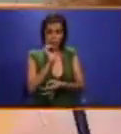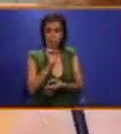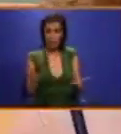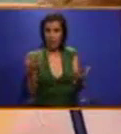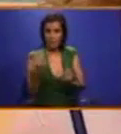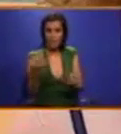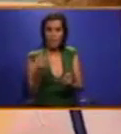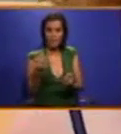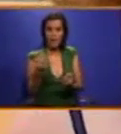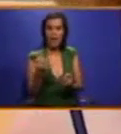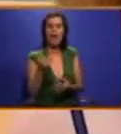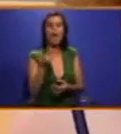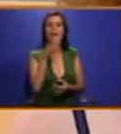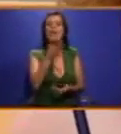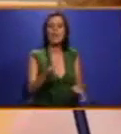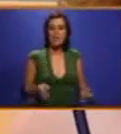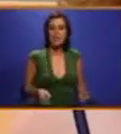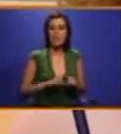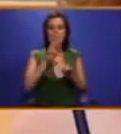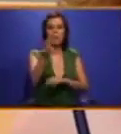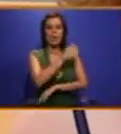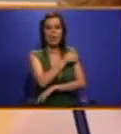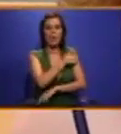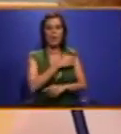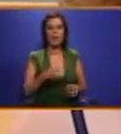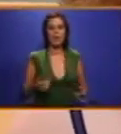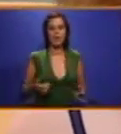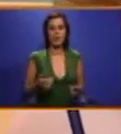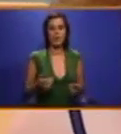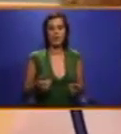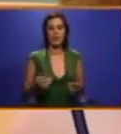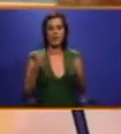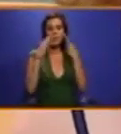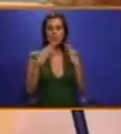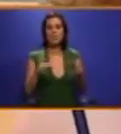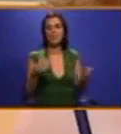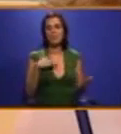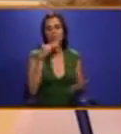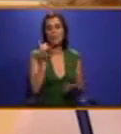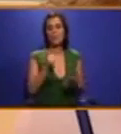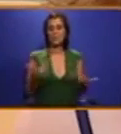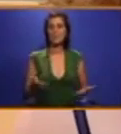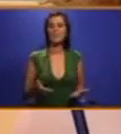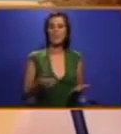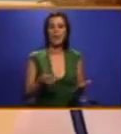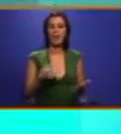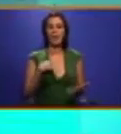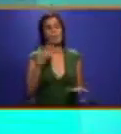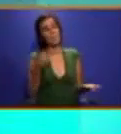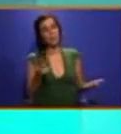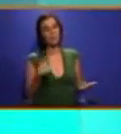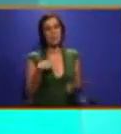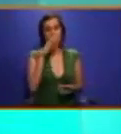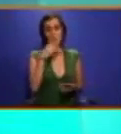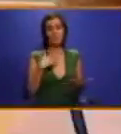foram e o que é que lhe disseram quando chegou a casa simplesmente que estava bonita eu sabe que eu estava